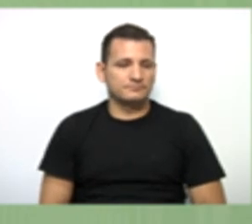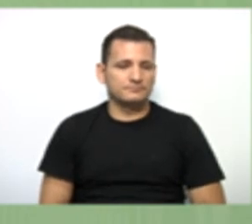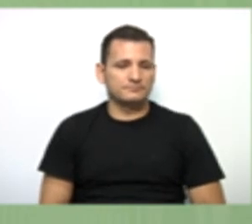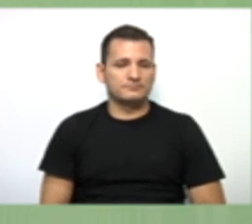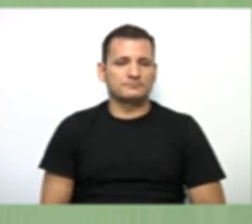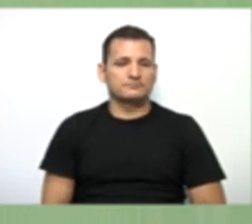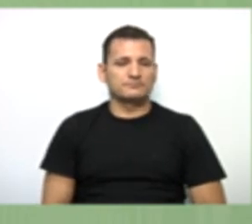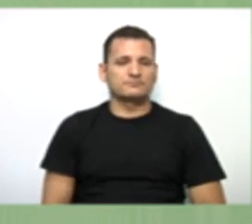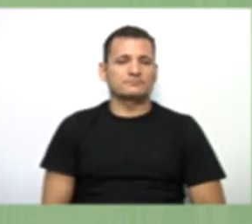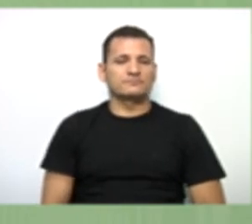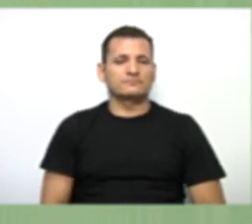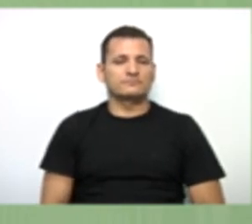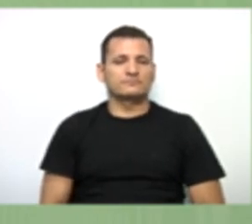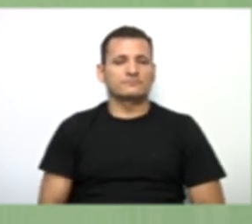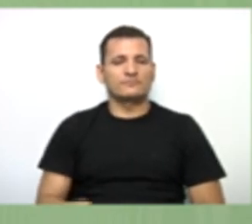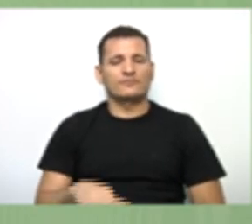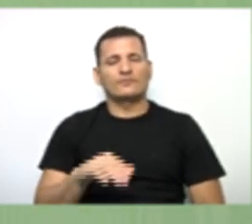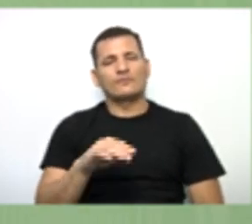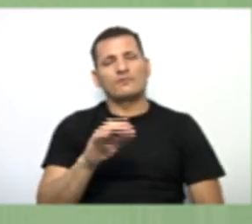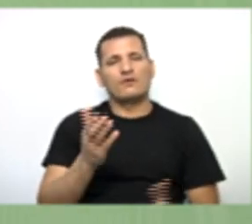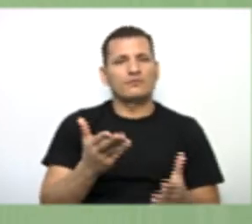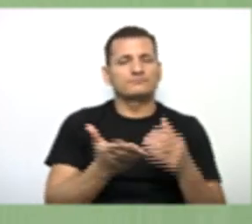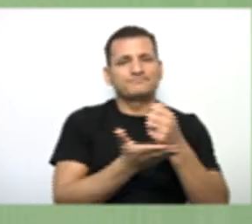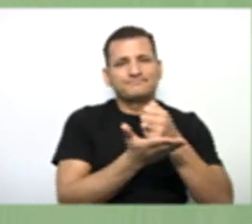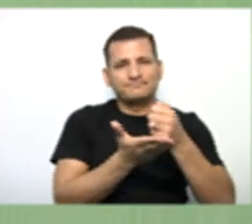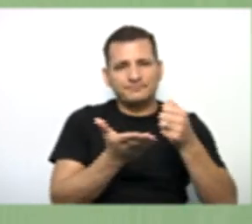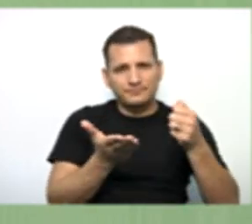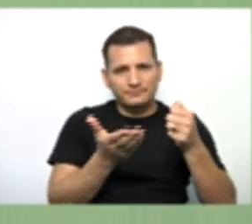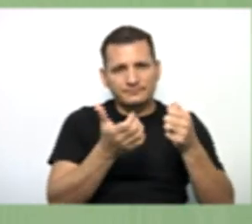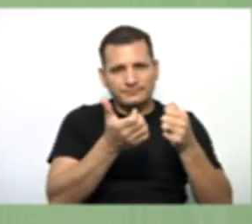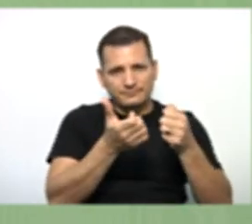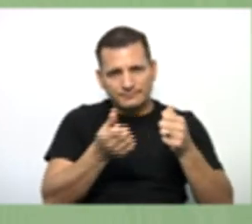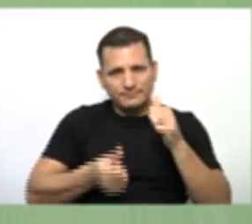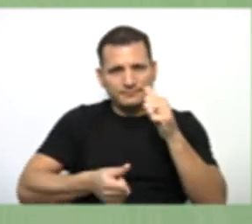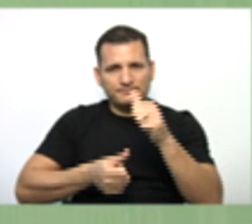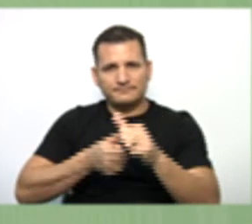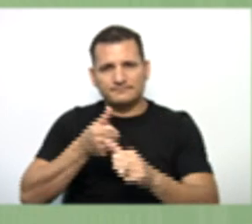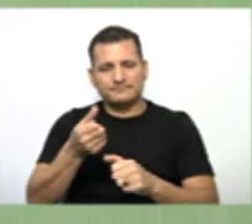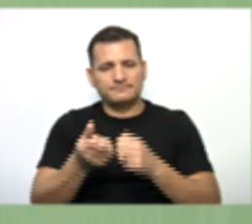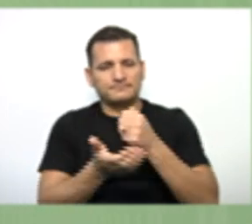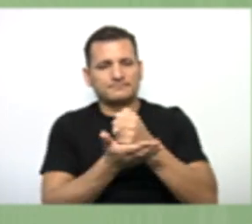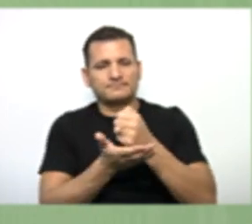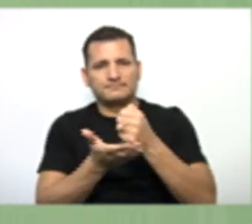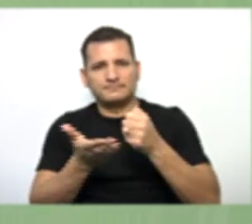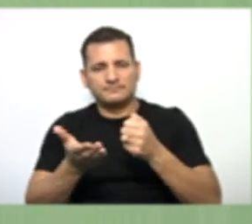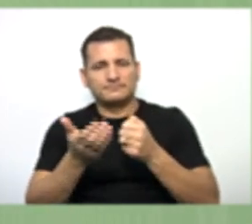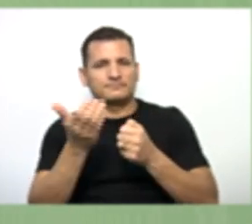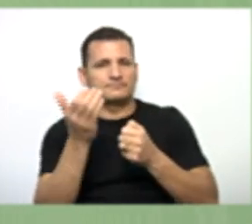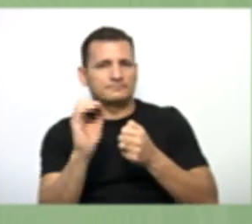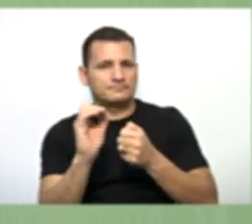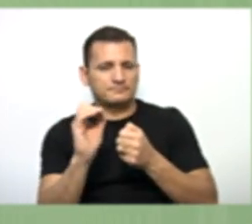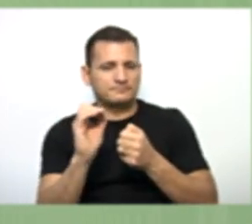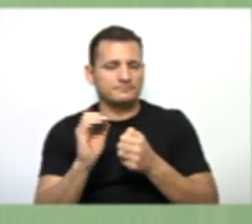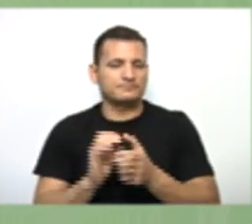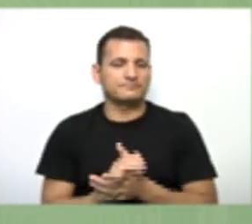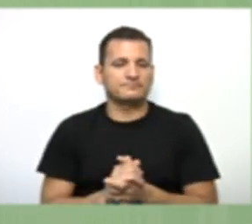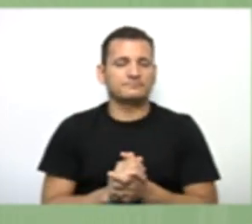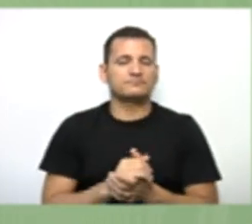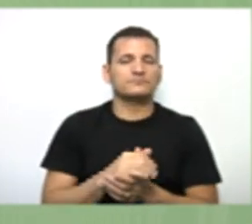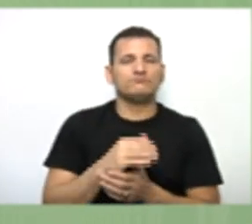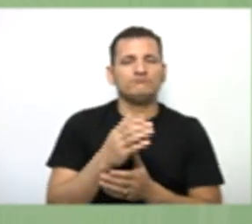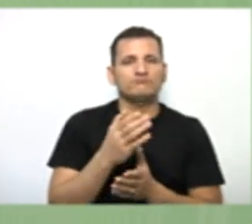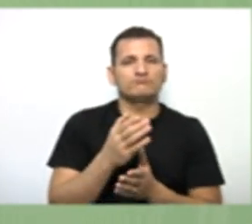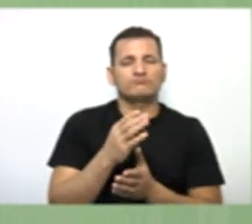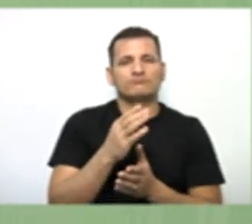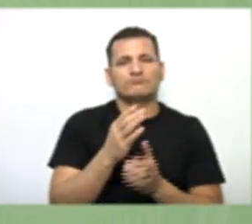E o hexadecimal para decimal é fazer fazer o inverso, né? Você primeiro pega o hexadecimal, transforma para o binário, do